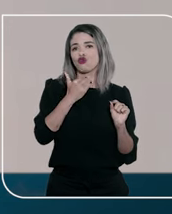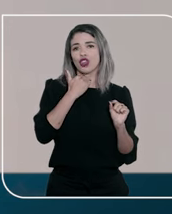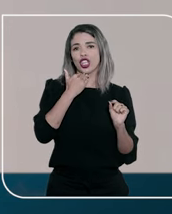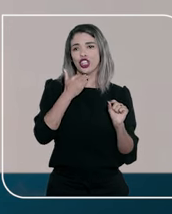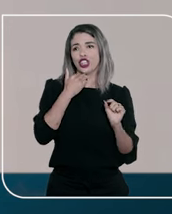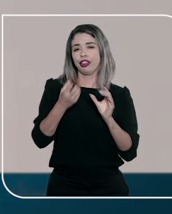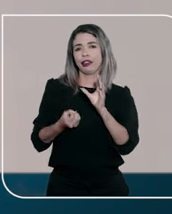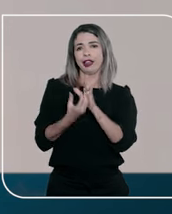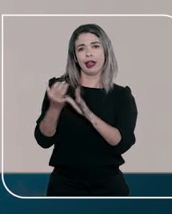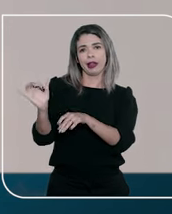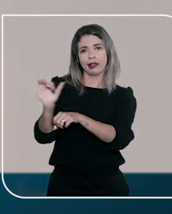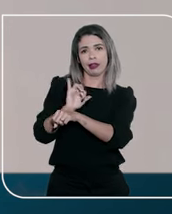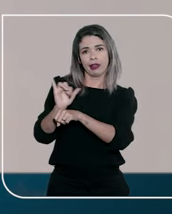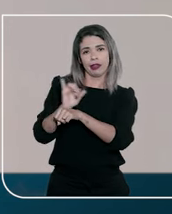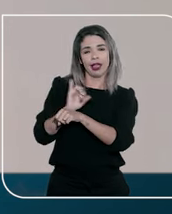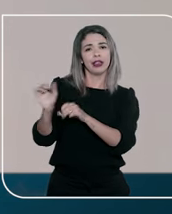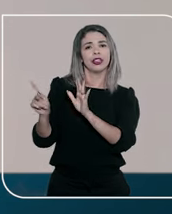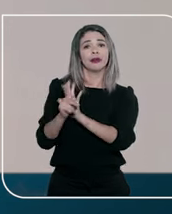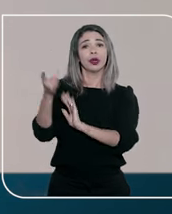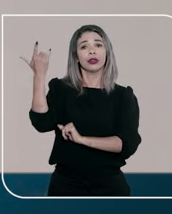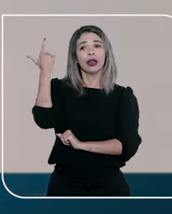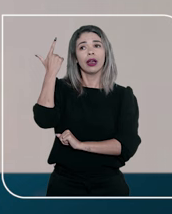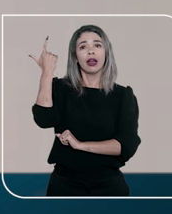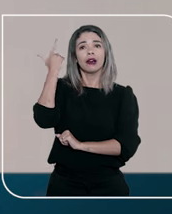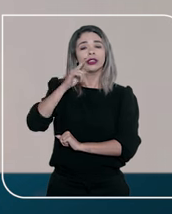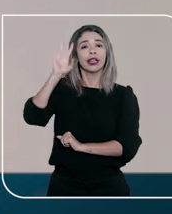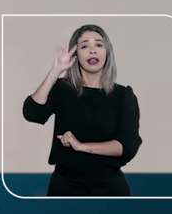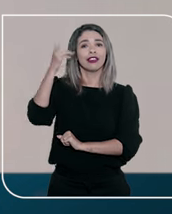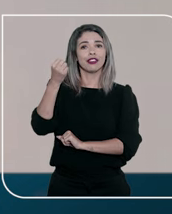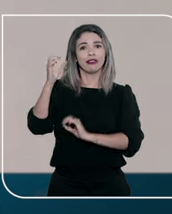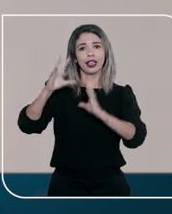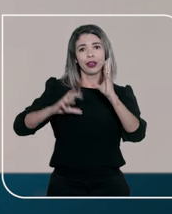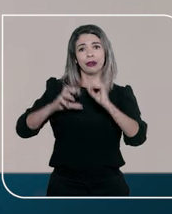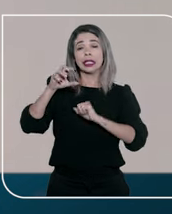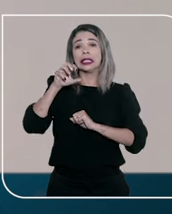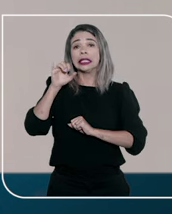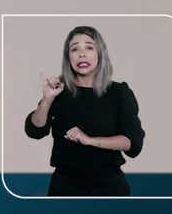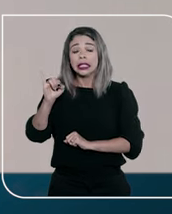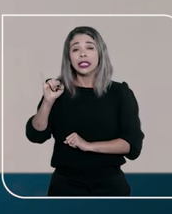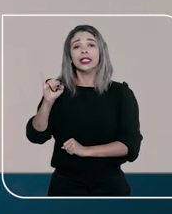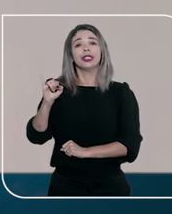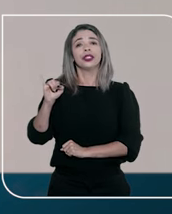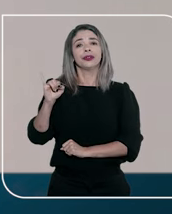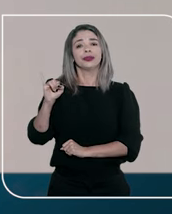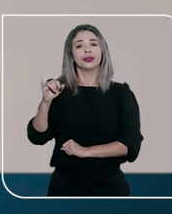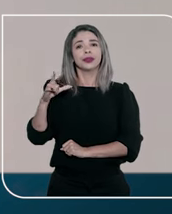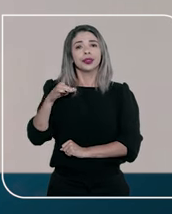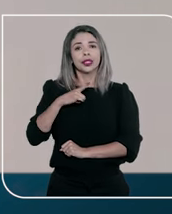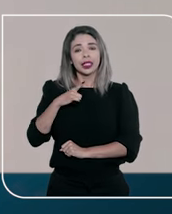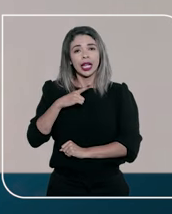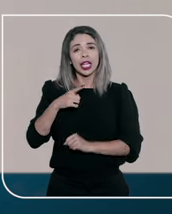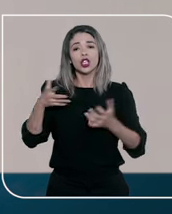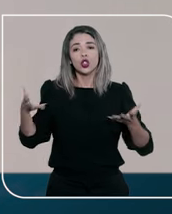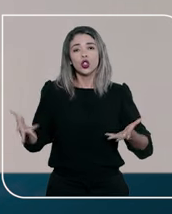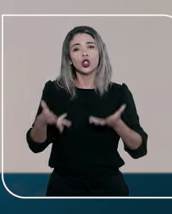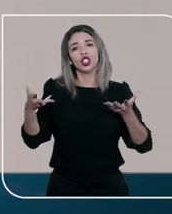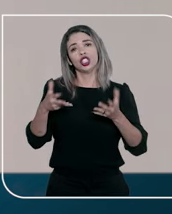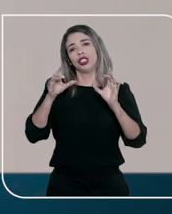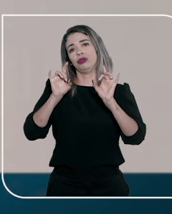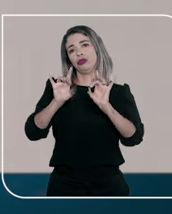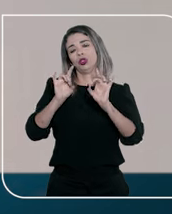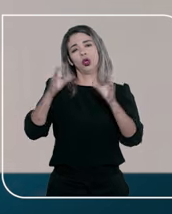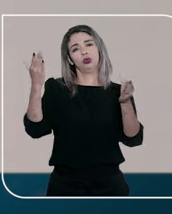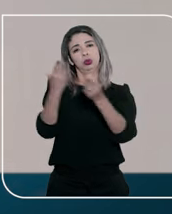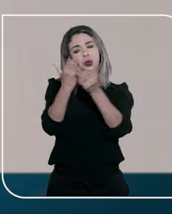alternativa de resolução de conflito se existe um incentivo à judicialização. E hoje o